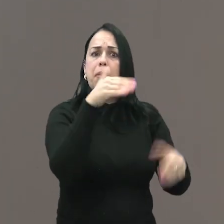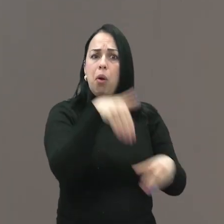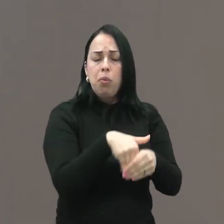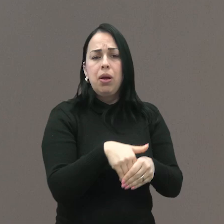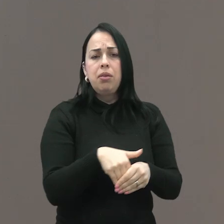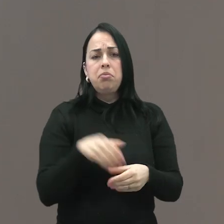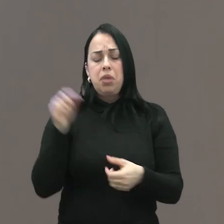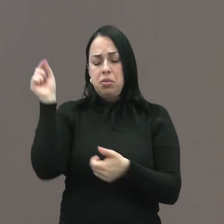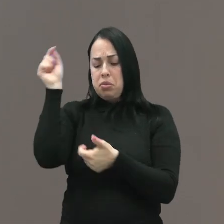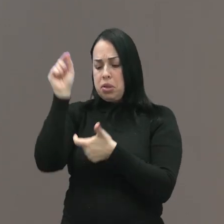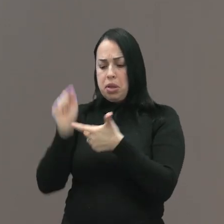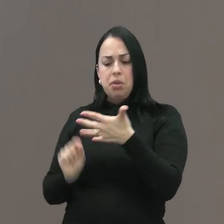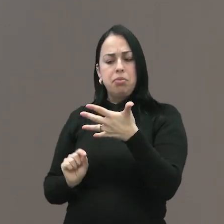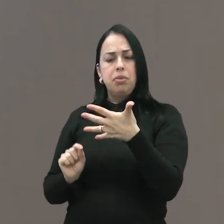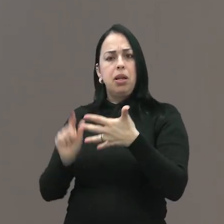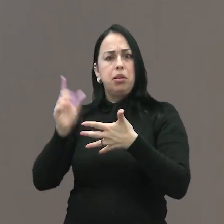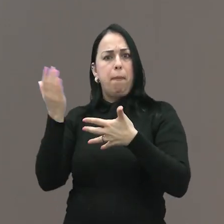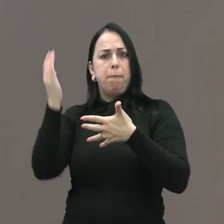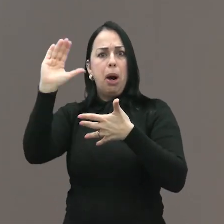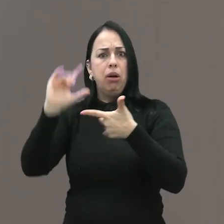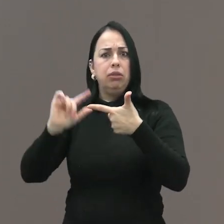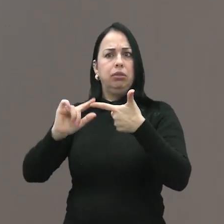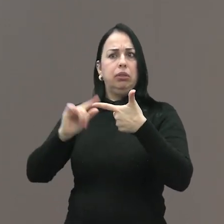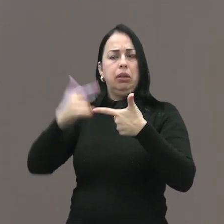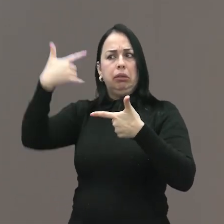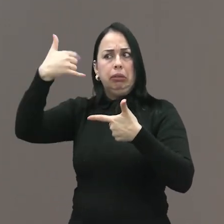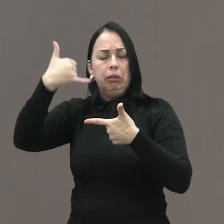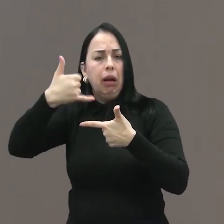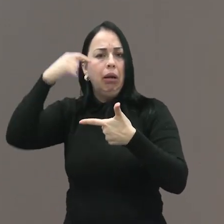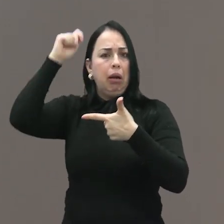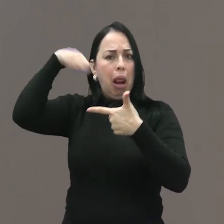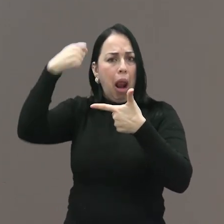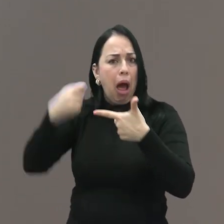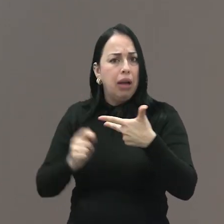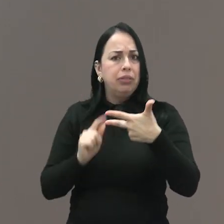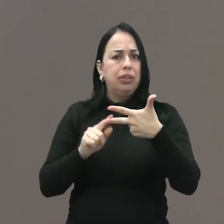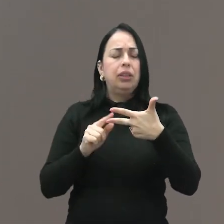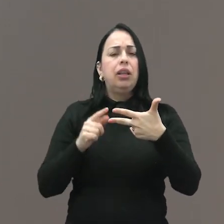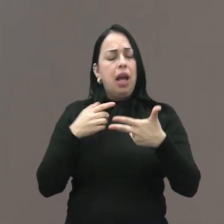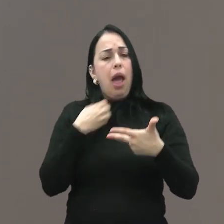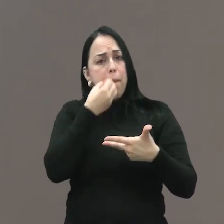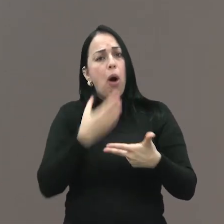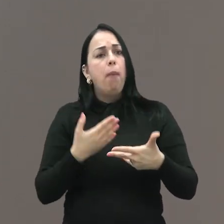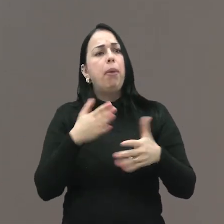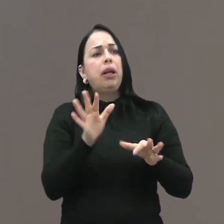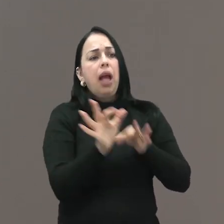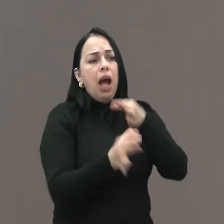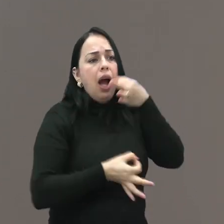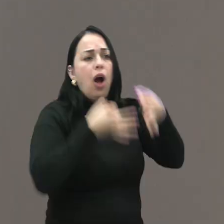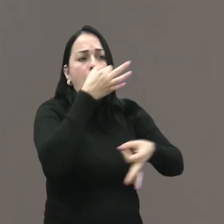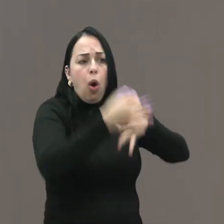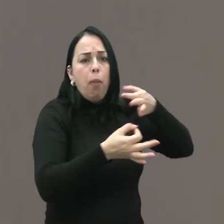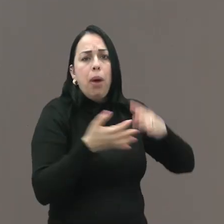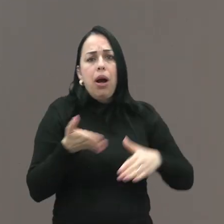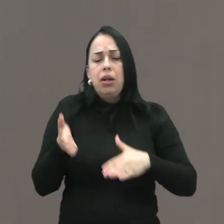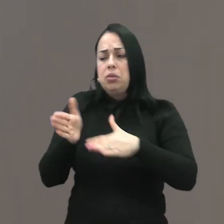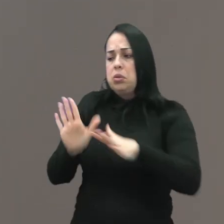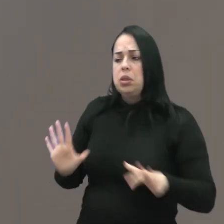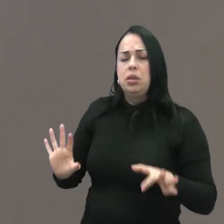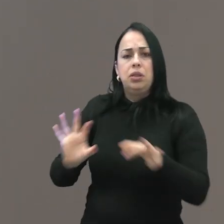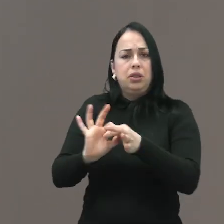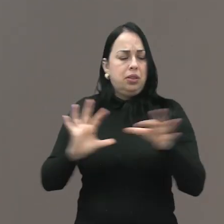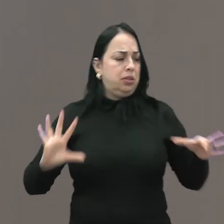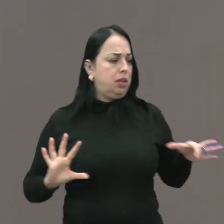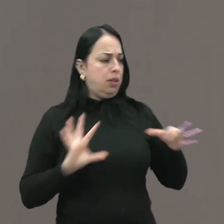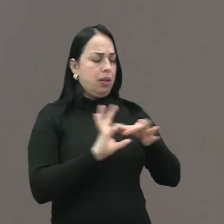audiências públicas. Eu creio que cada uma dessas iniciativas pode colaborar lá na frente para a gente ter uma comunidade mais